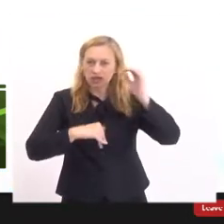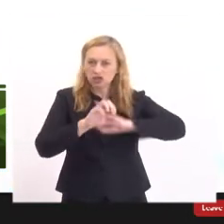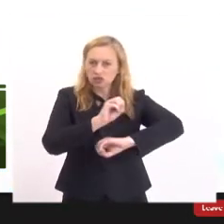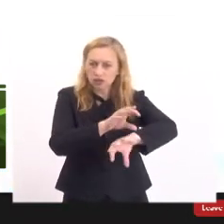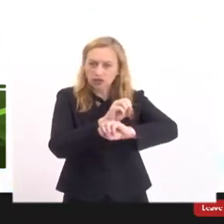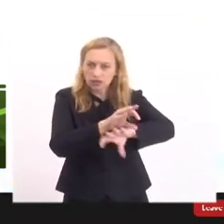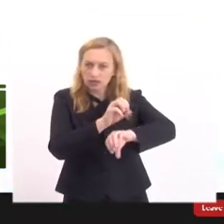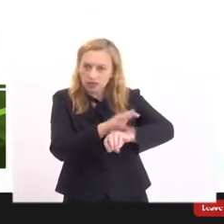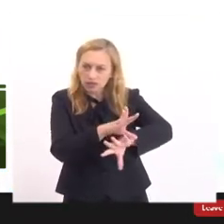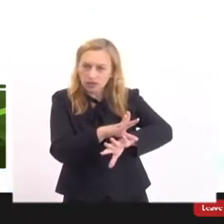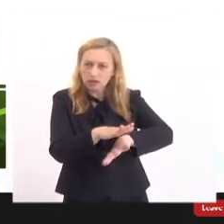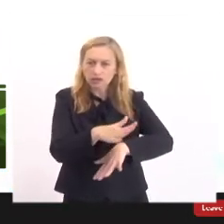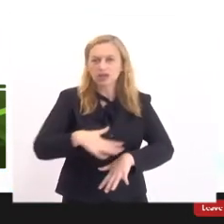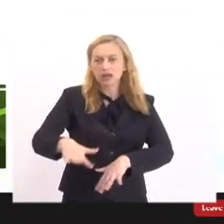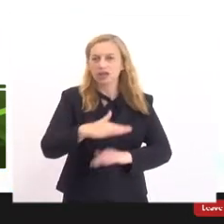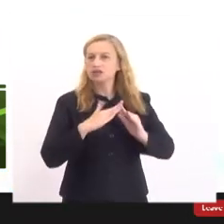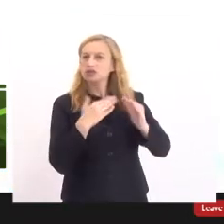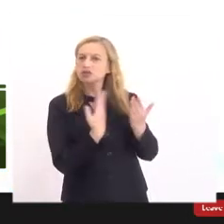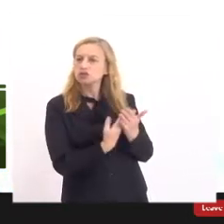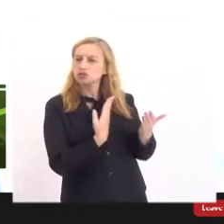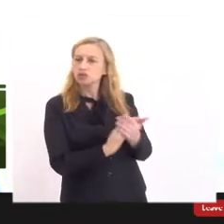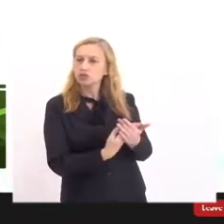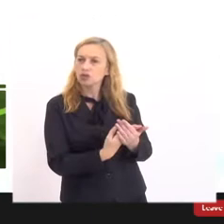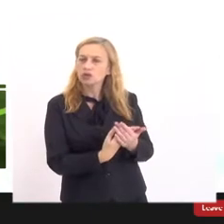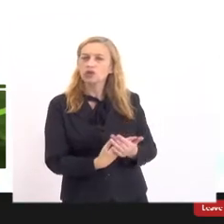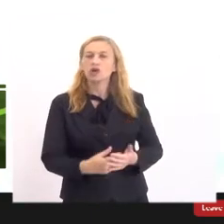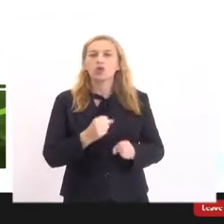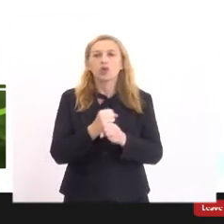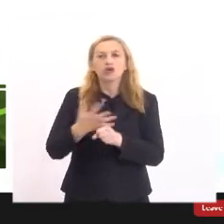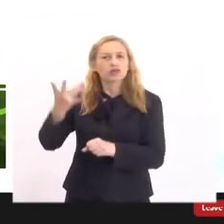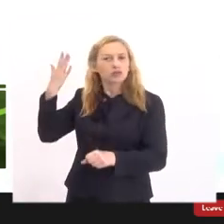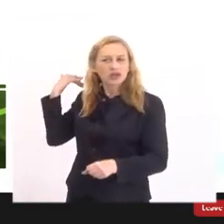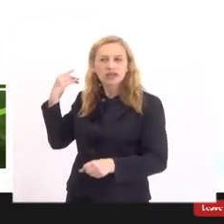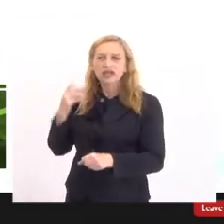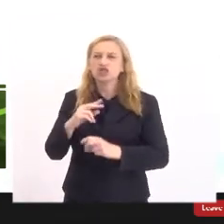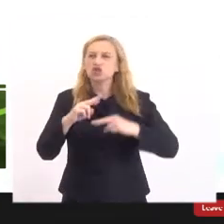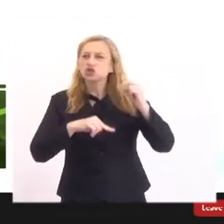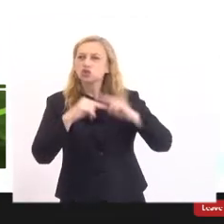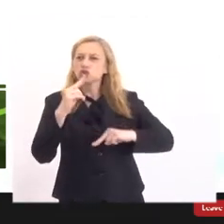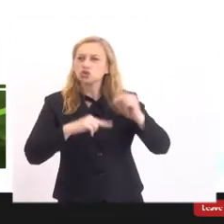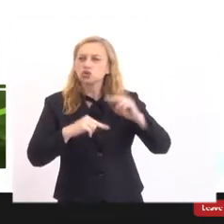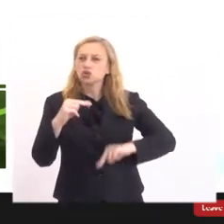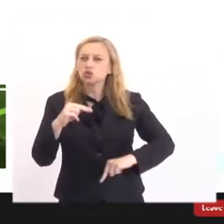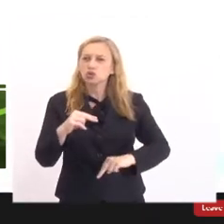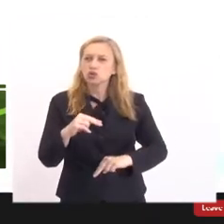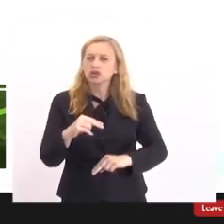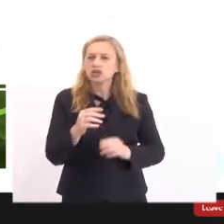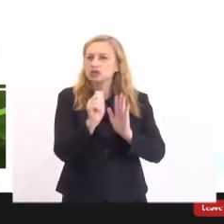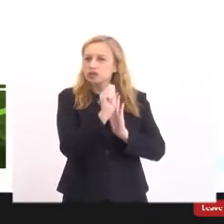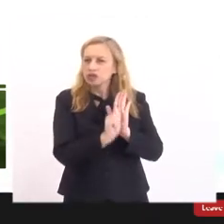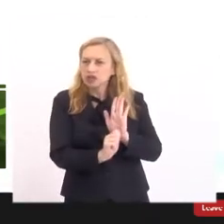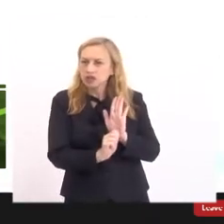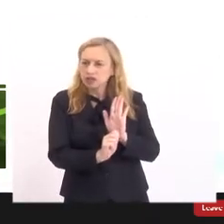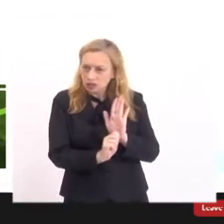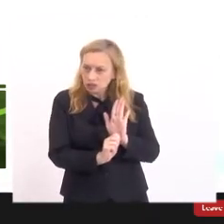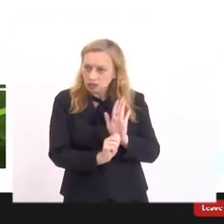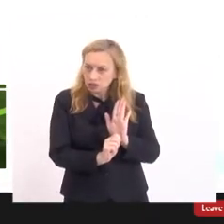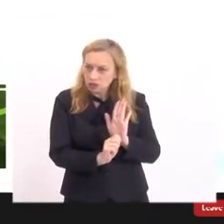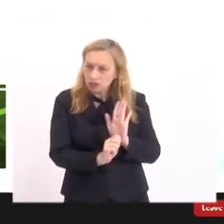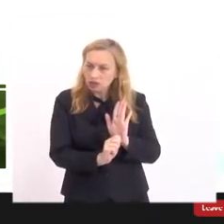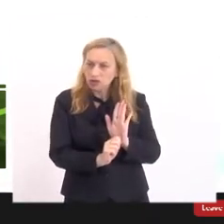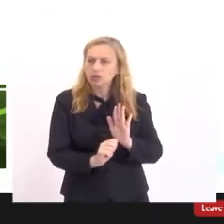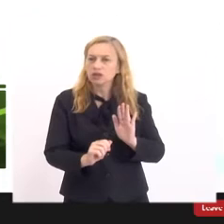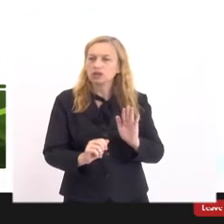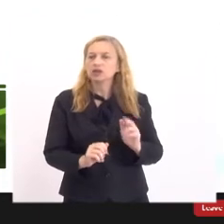toda a comunidade escolar. Nesse sentido, no ano passado, em julho, a gente concluiu um relatório após visitar mais de 100